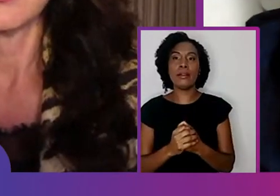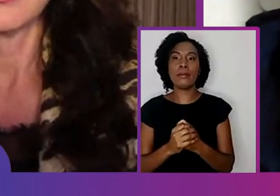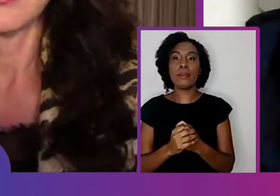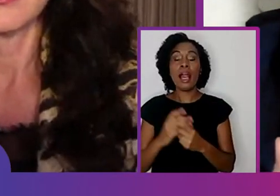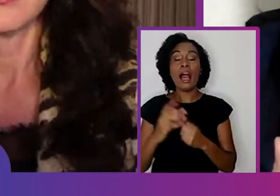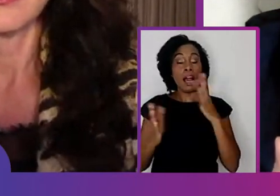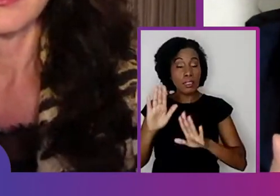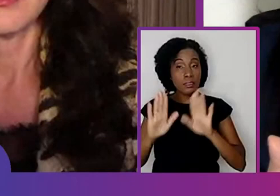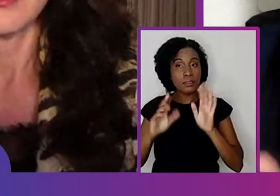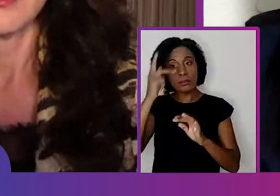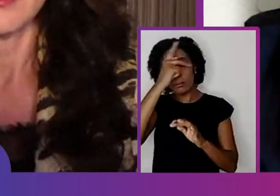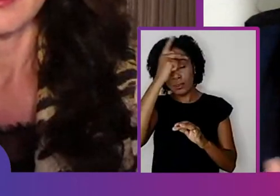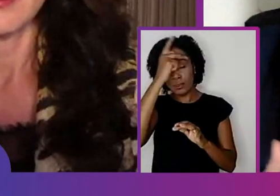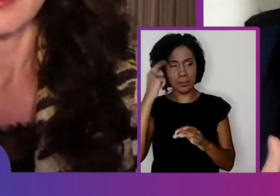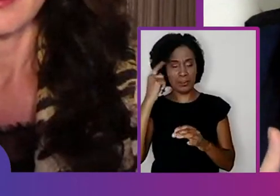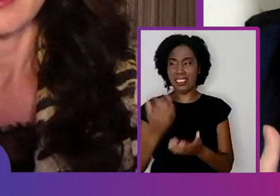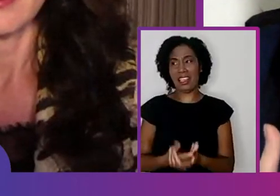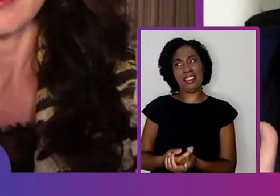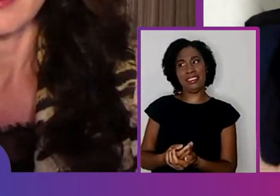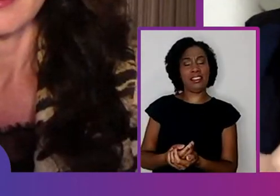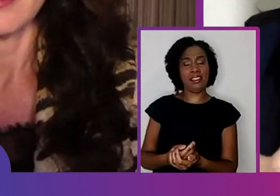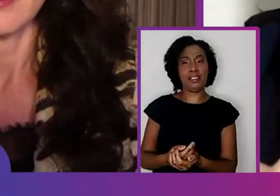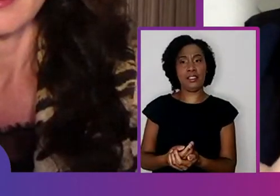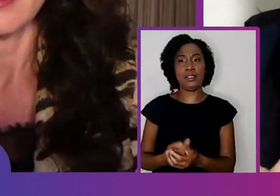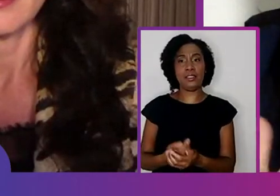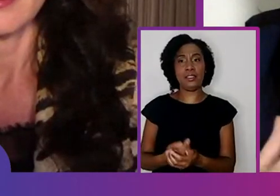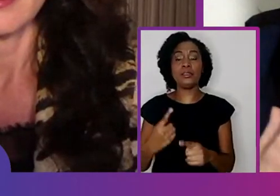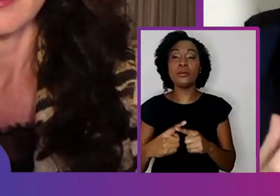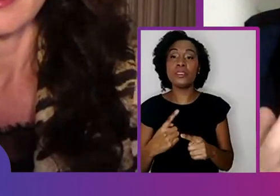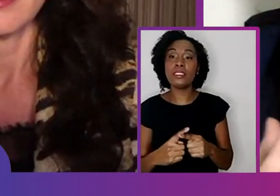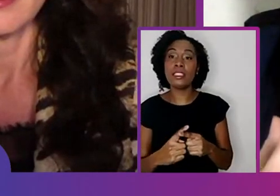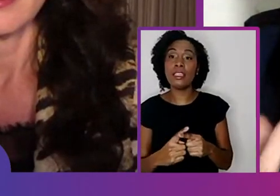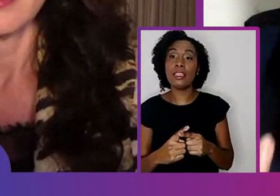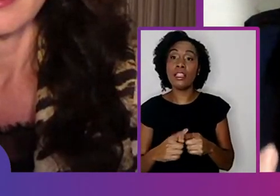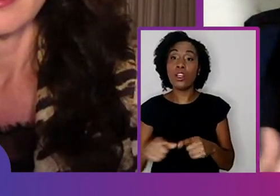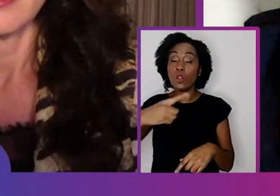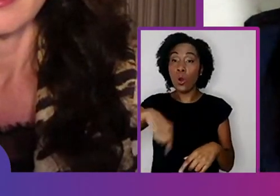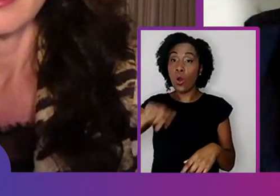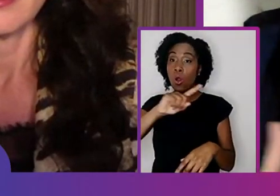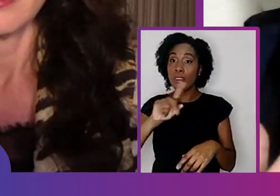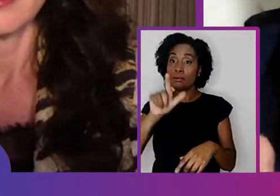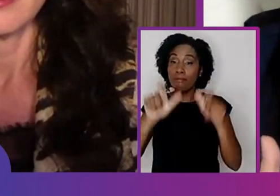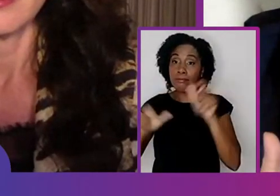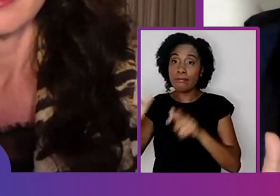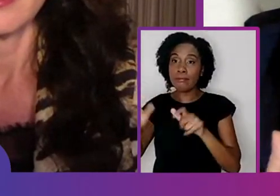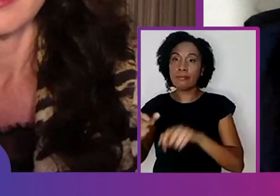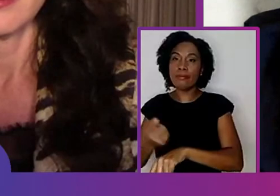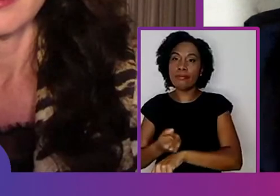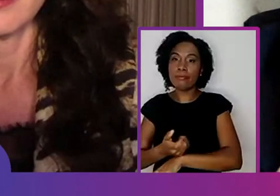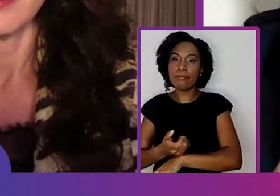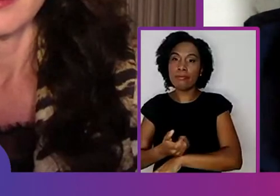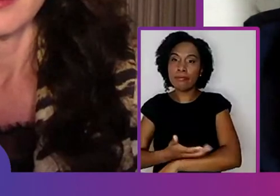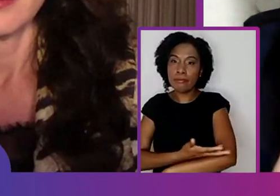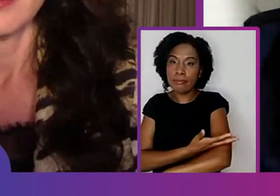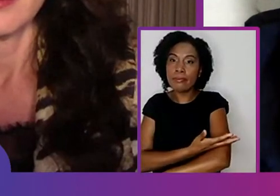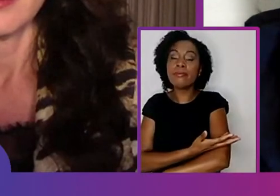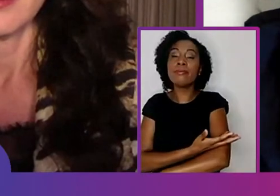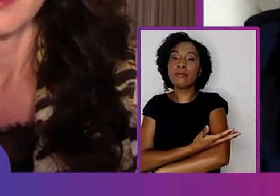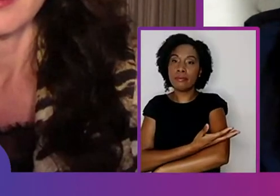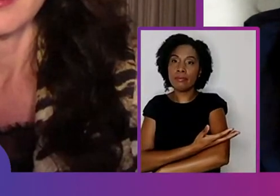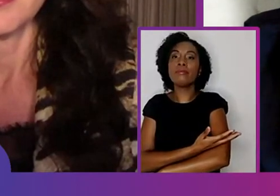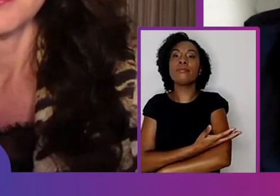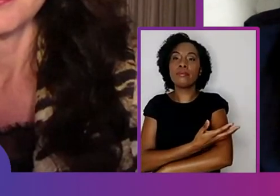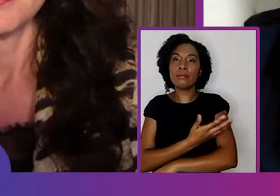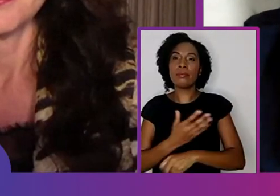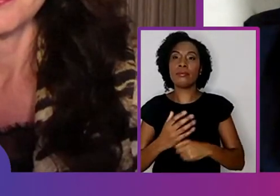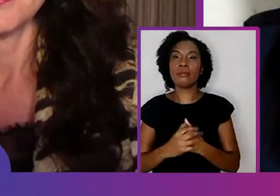estou exagerando, porque é muito comum a gente achar que nós, seres humanos, temos uma vida emocional muito particular. Eu diria que o que a